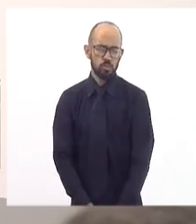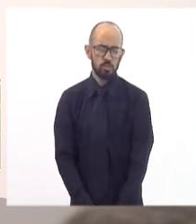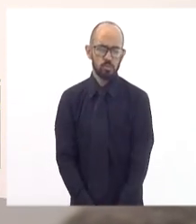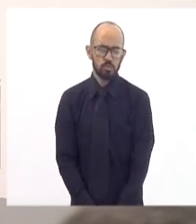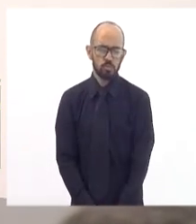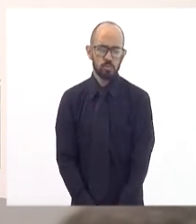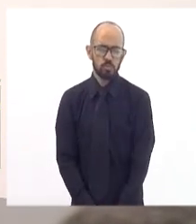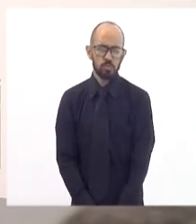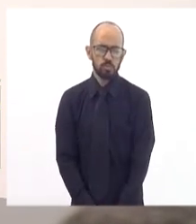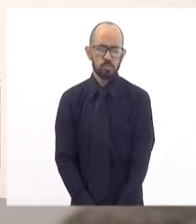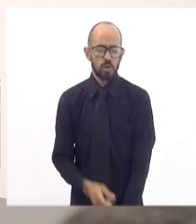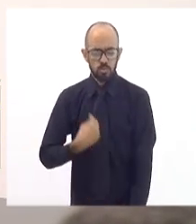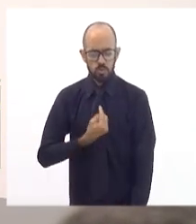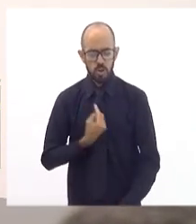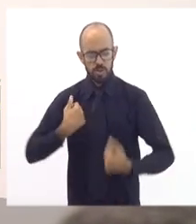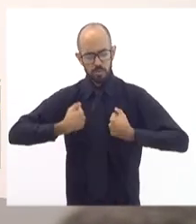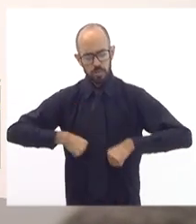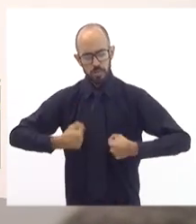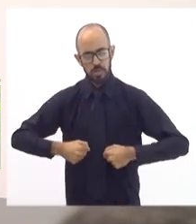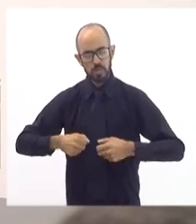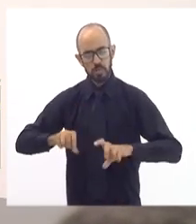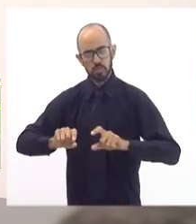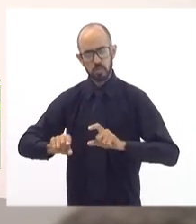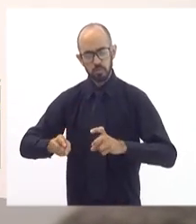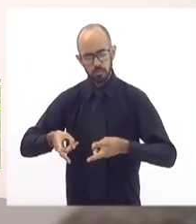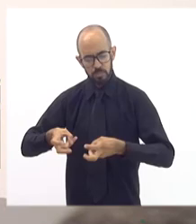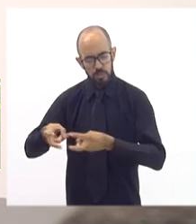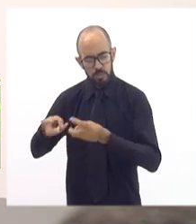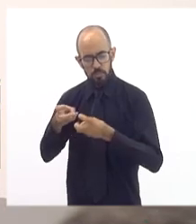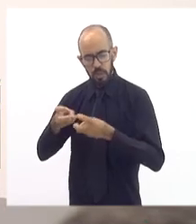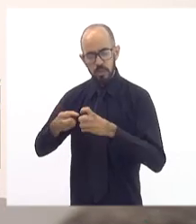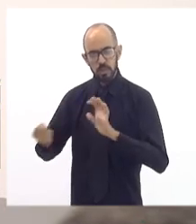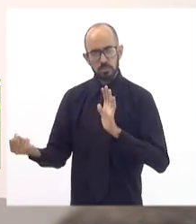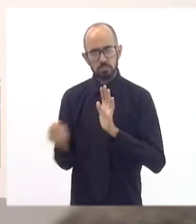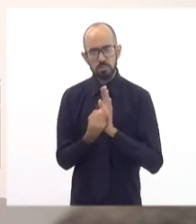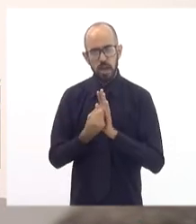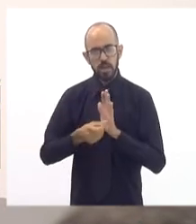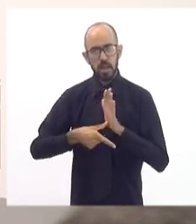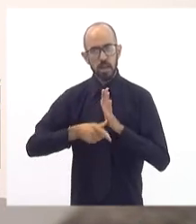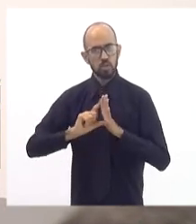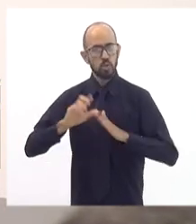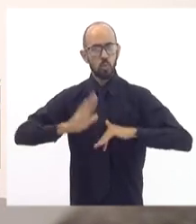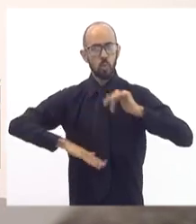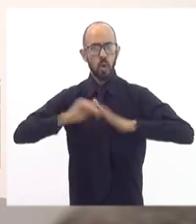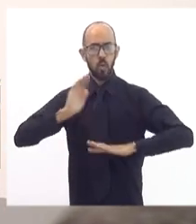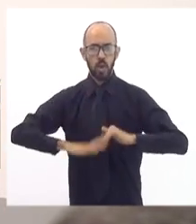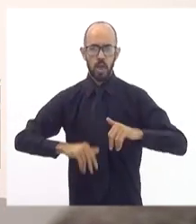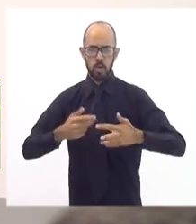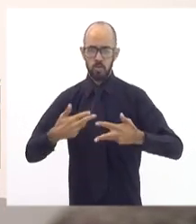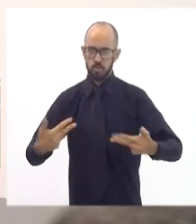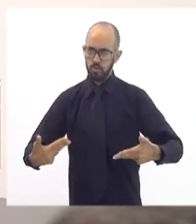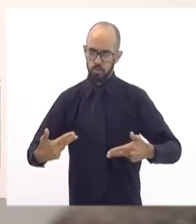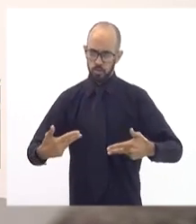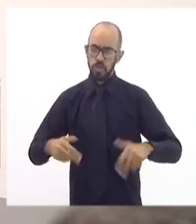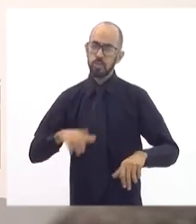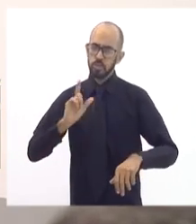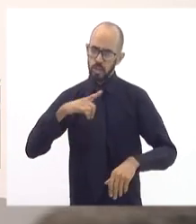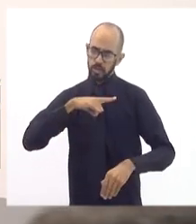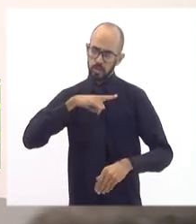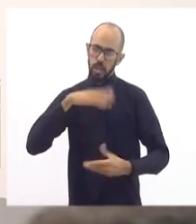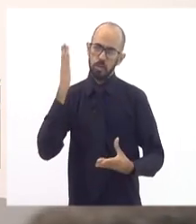tem que levar em conta todos esses impactos sinérgicos vão nativos antes de qualquer licenciamento sair na Baía de Sepetiba já existe o inquérito civil público